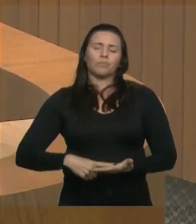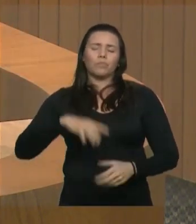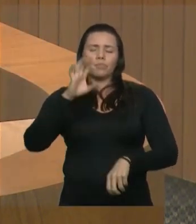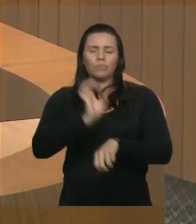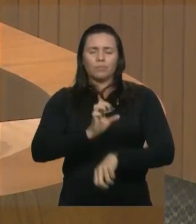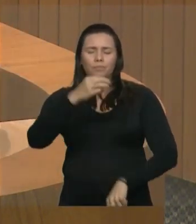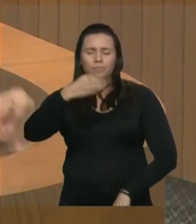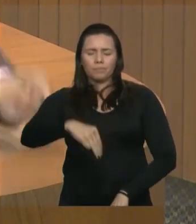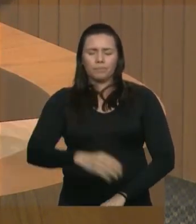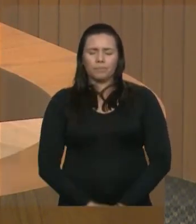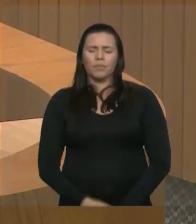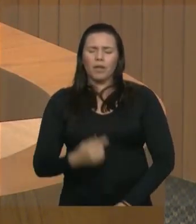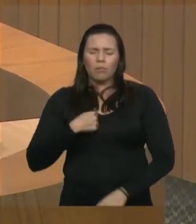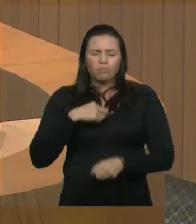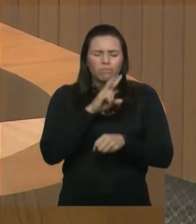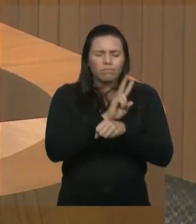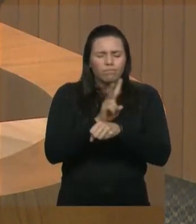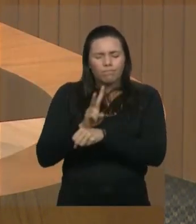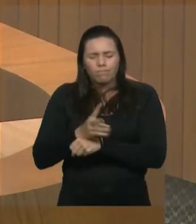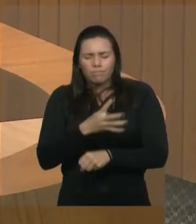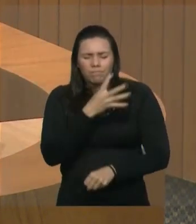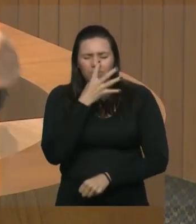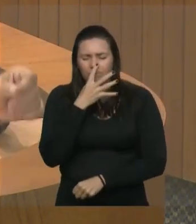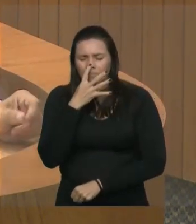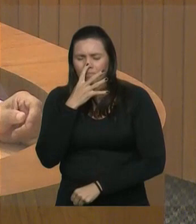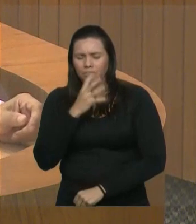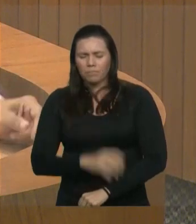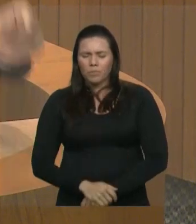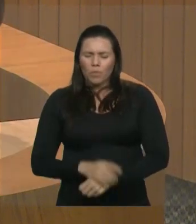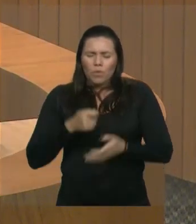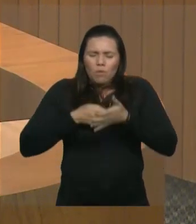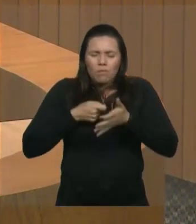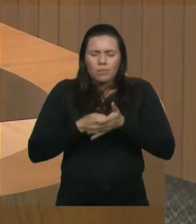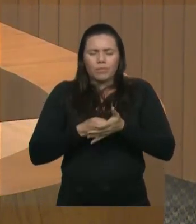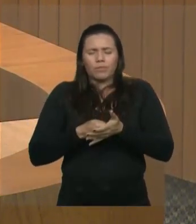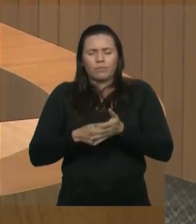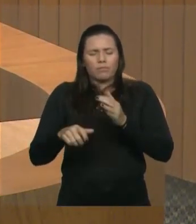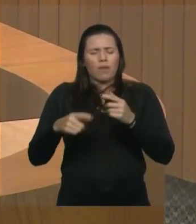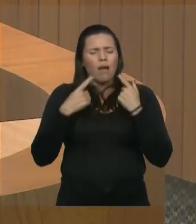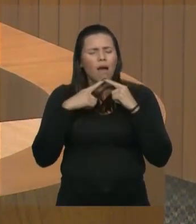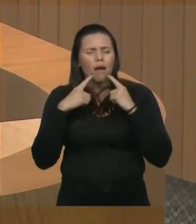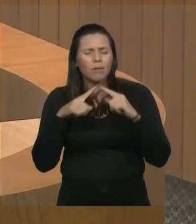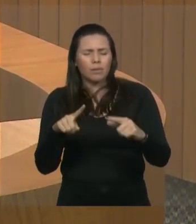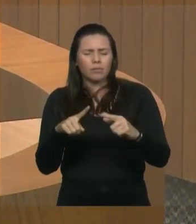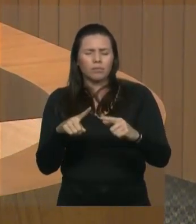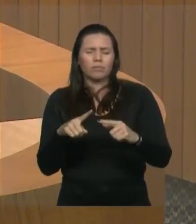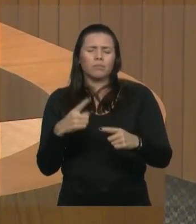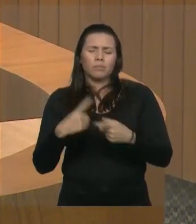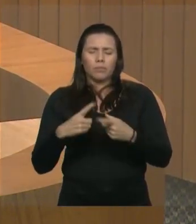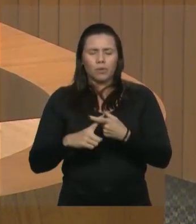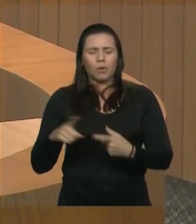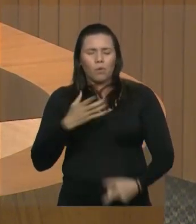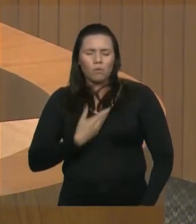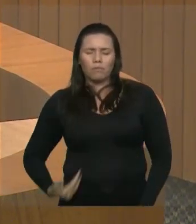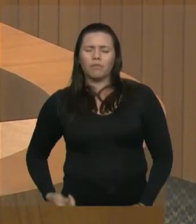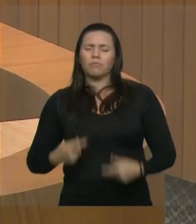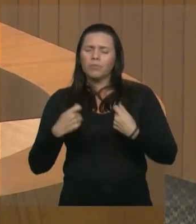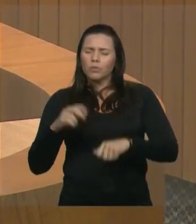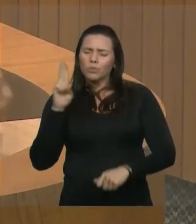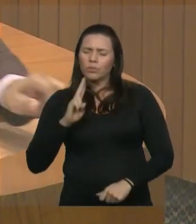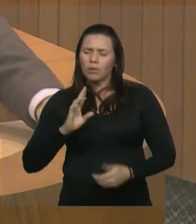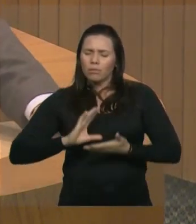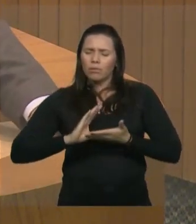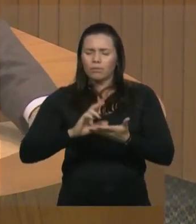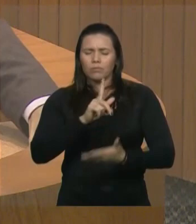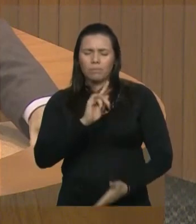continuar fiscalizando, cobrando, denunciando, para que o dinheiro público seja aplicado para a melhoria